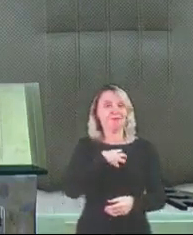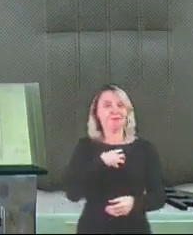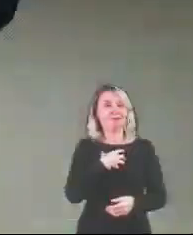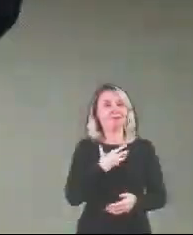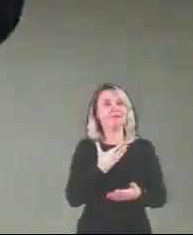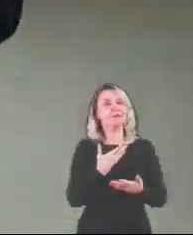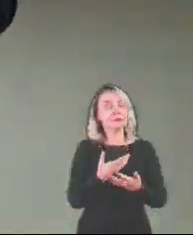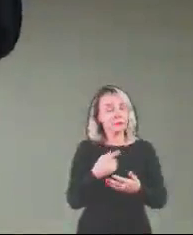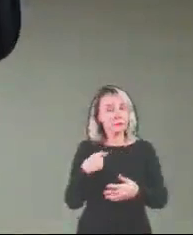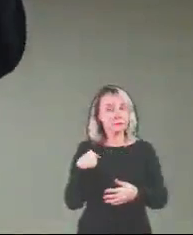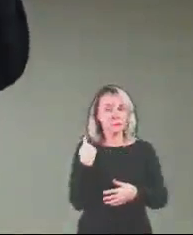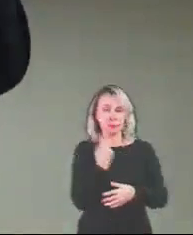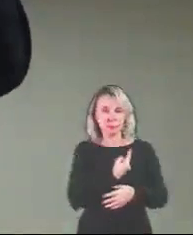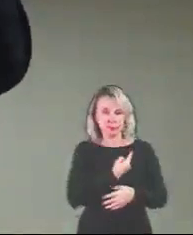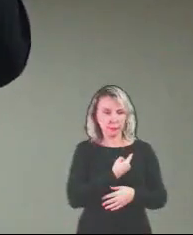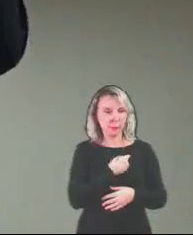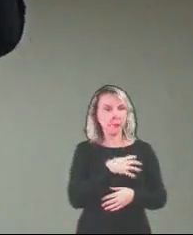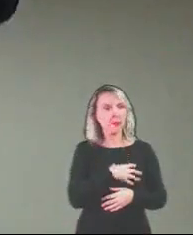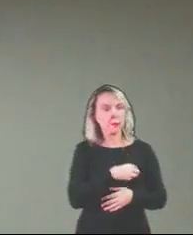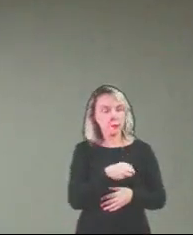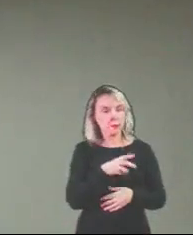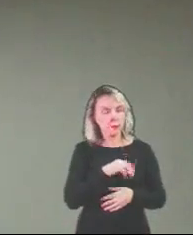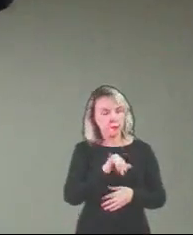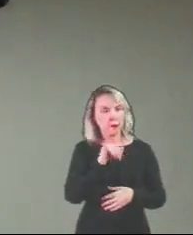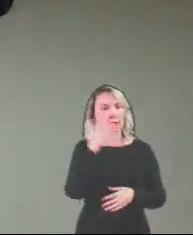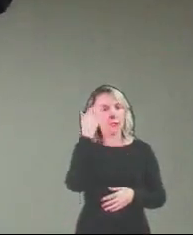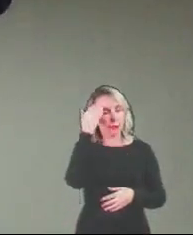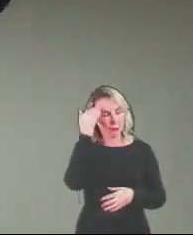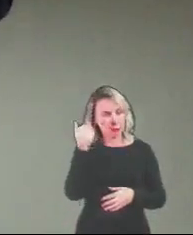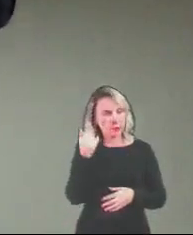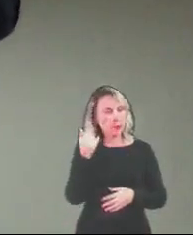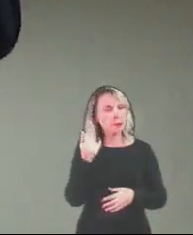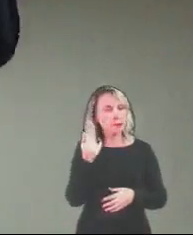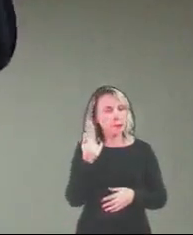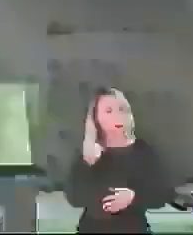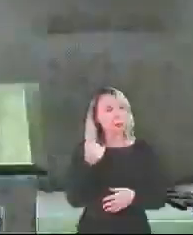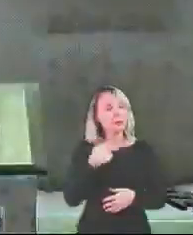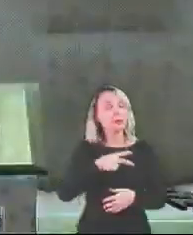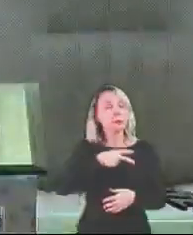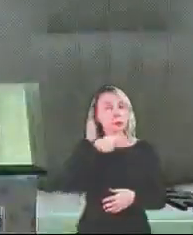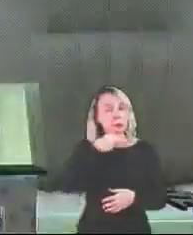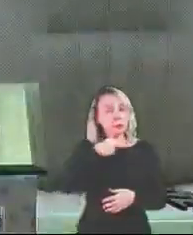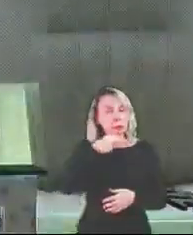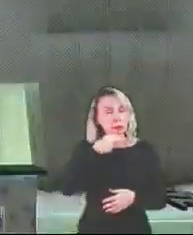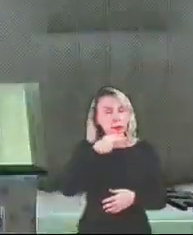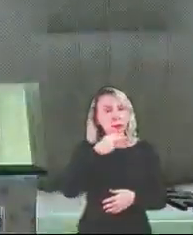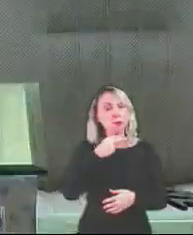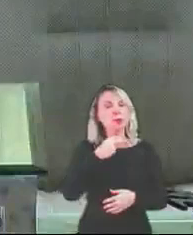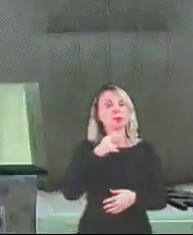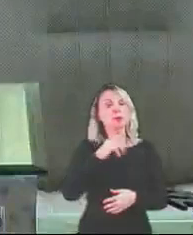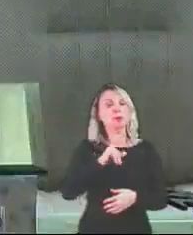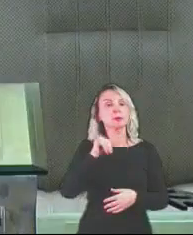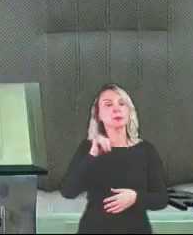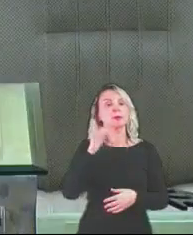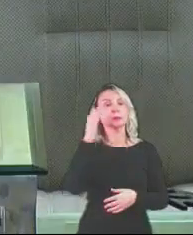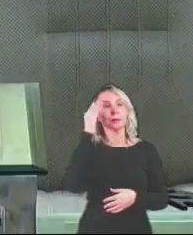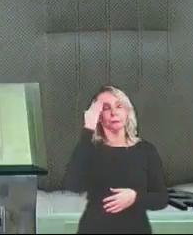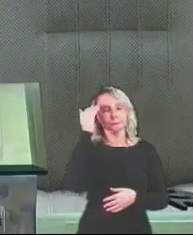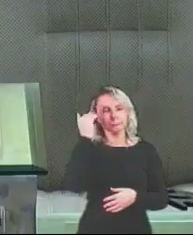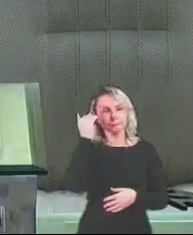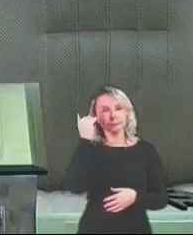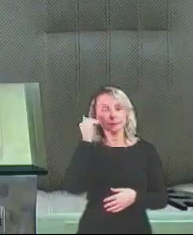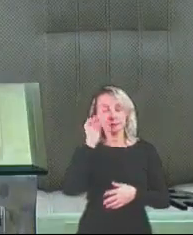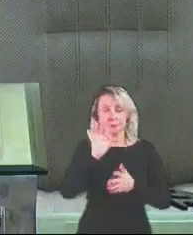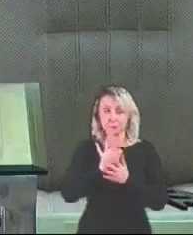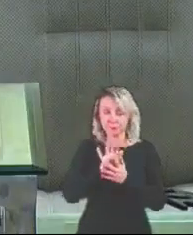nossos netos saberão e os nossos bisnetos saberão. Quatro gerações